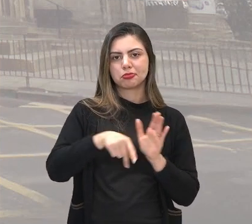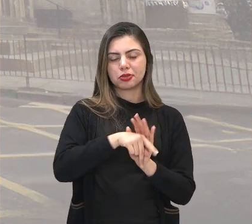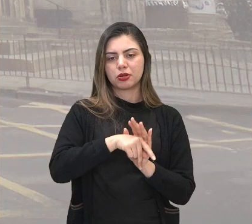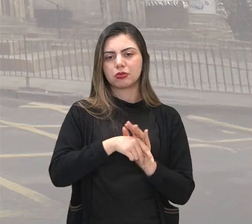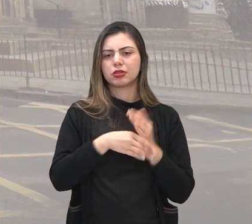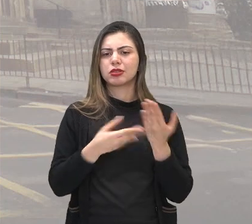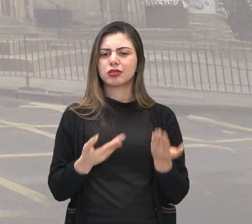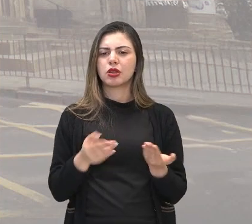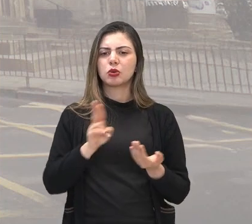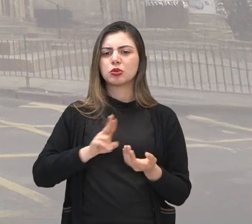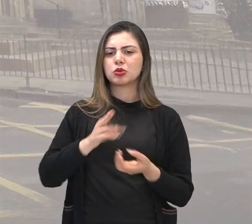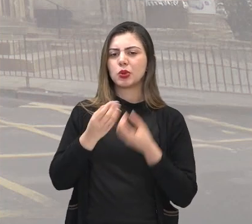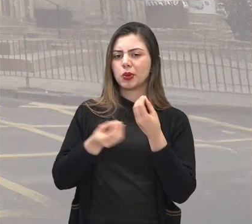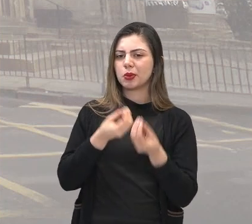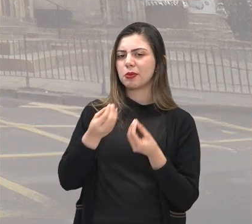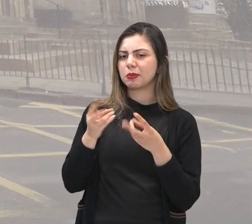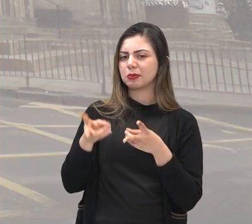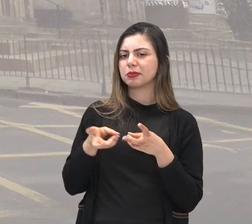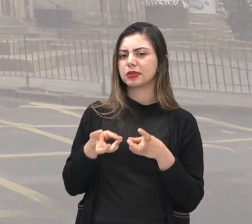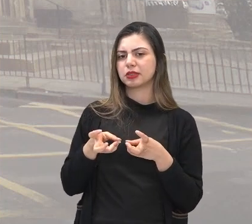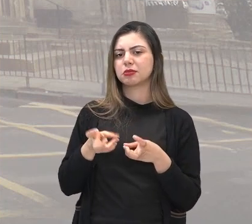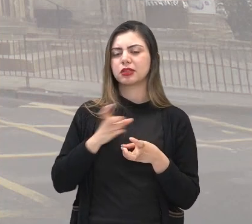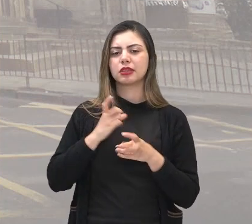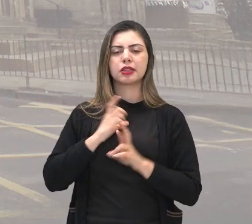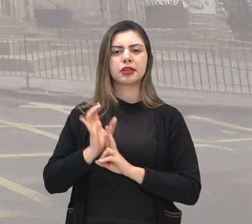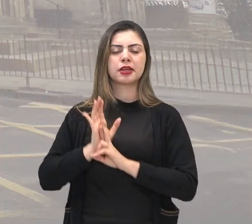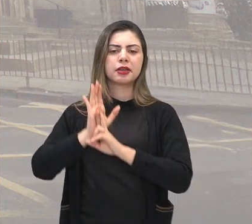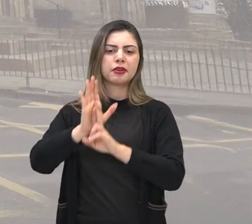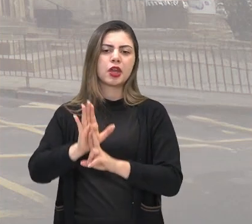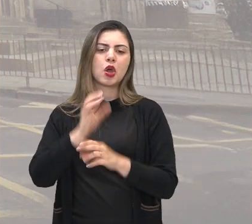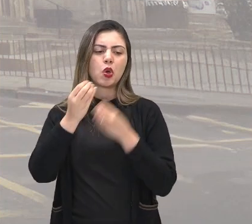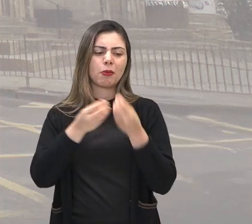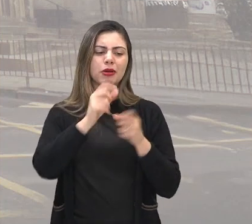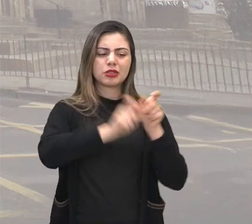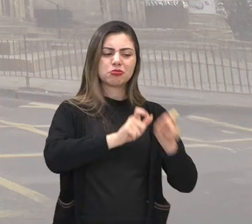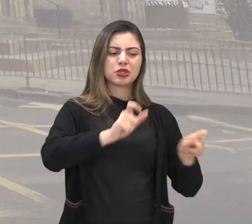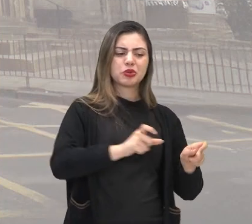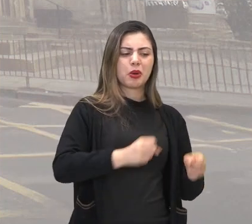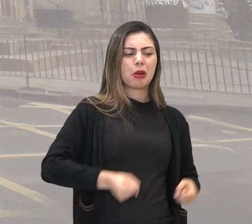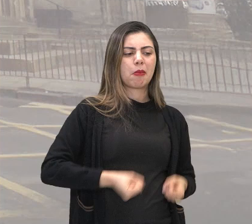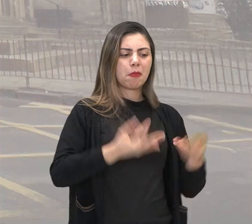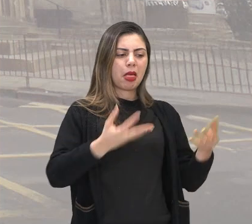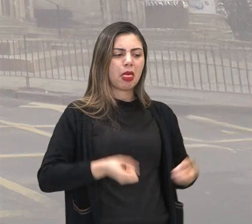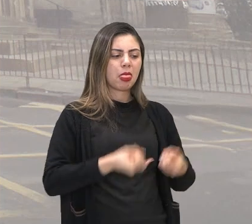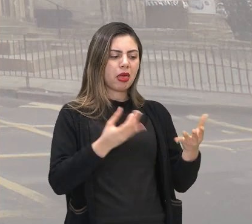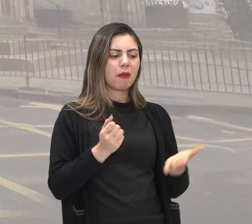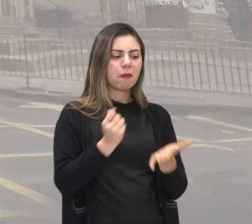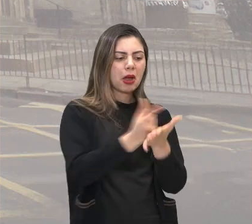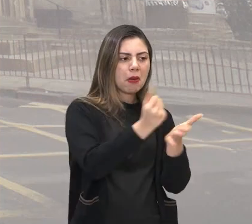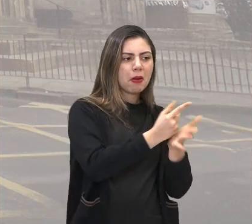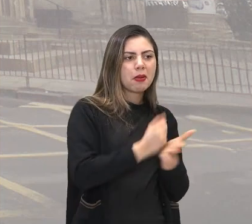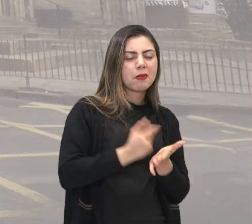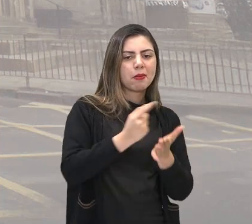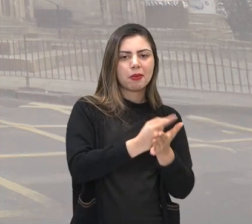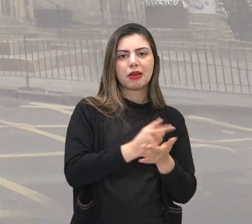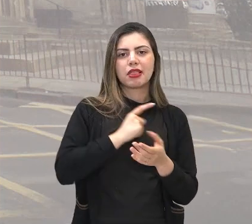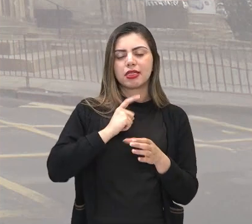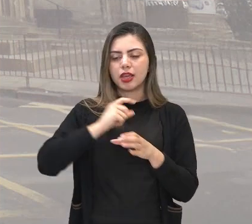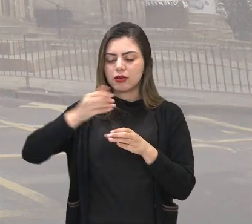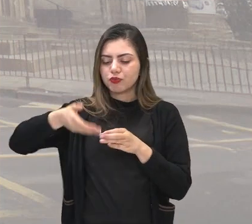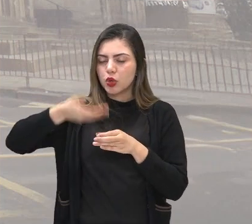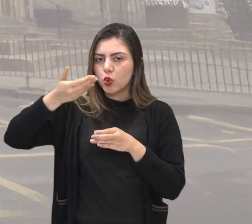colocou vários rótulos ali trazendo essa questão desse consumismo né descontrolado as pessoas consumindo essa sopa de